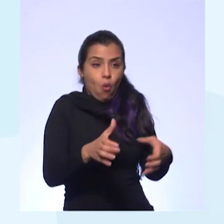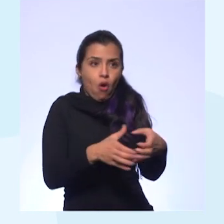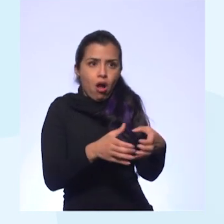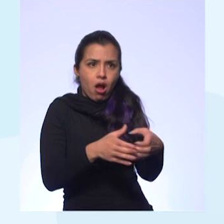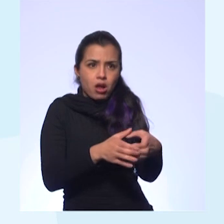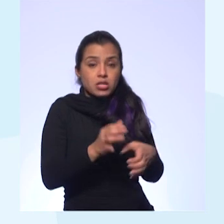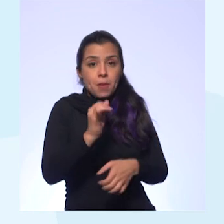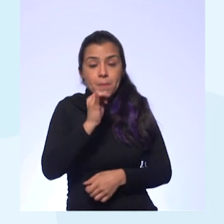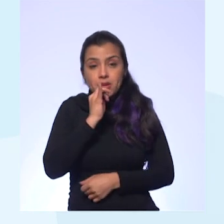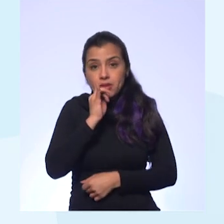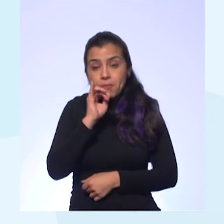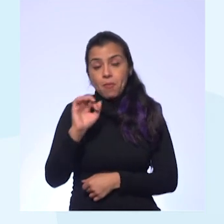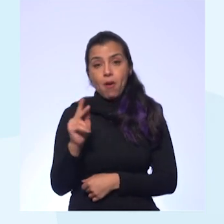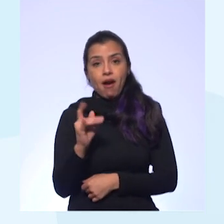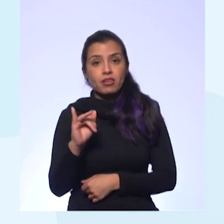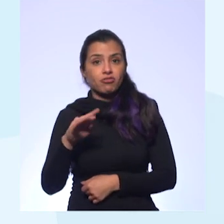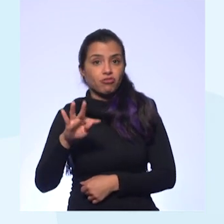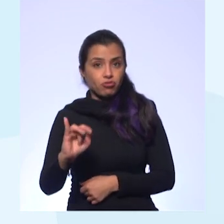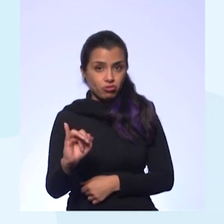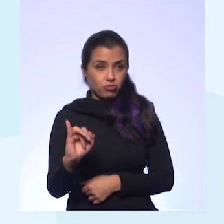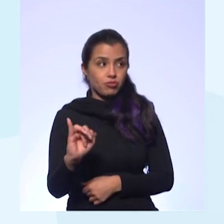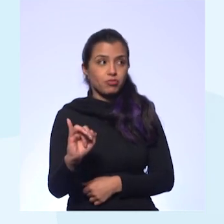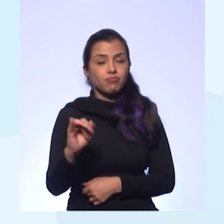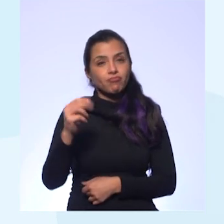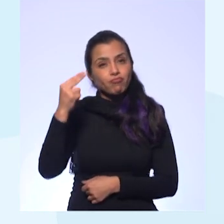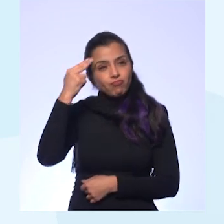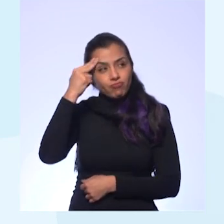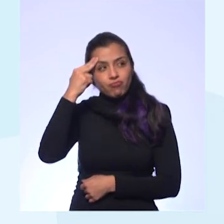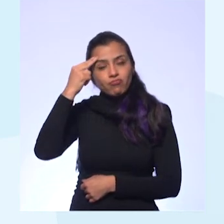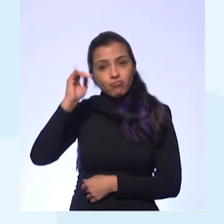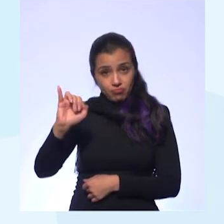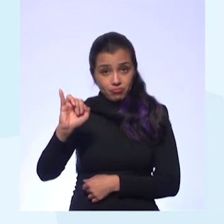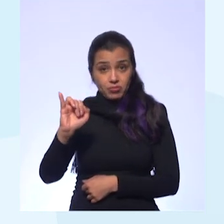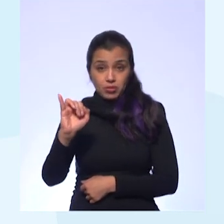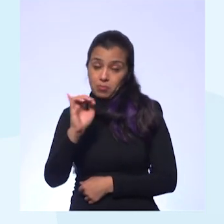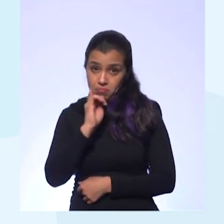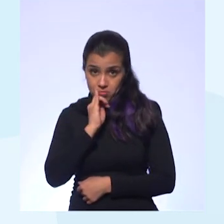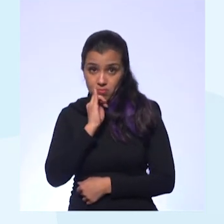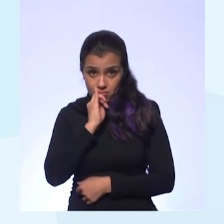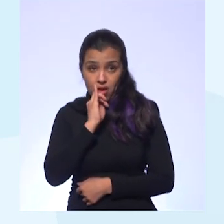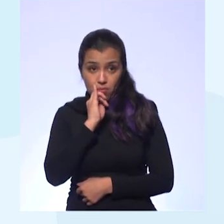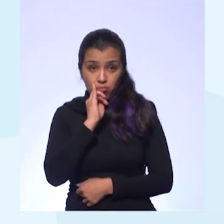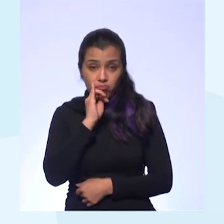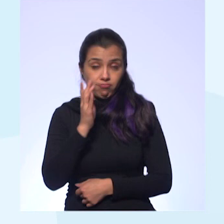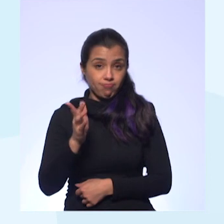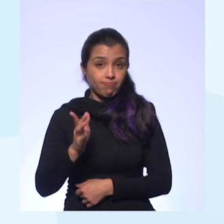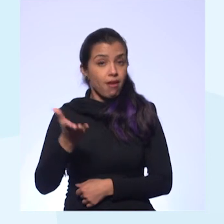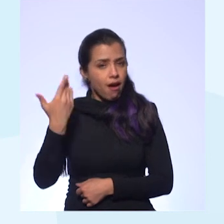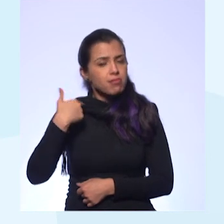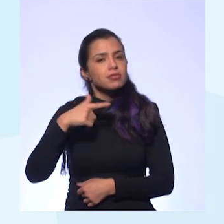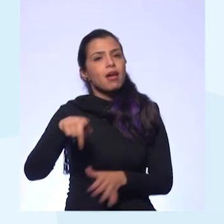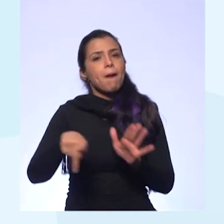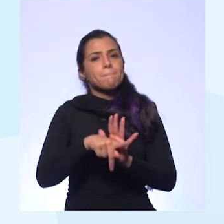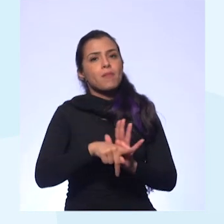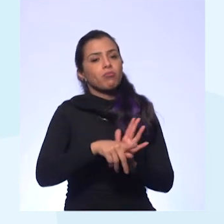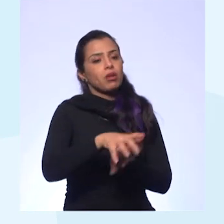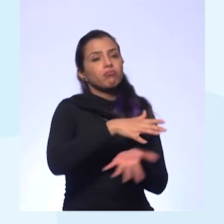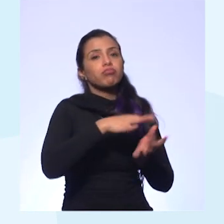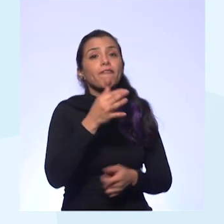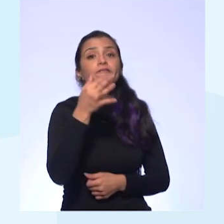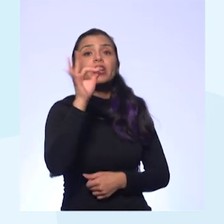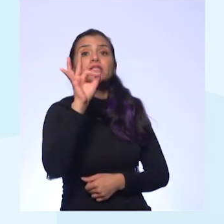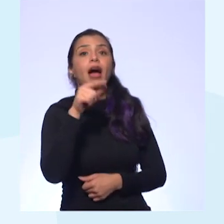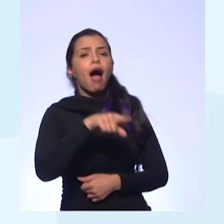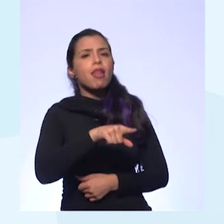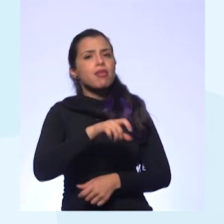por exemplo, que é uma ilha, né, que na época se chamava São Domingos ainda, ali do Caribe, era colônia francesa. Ali foi